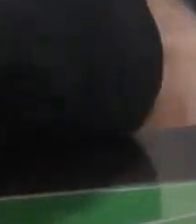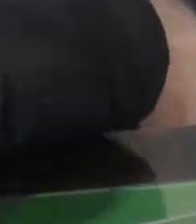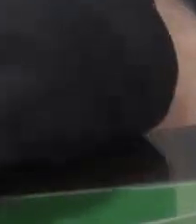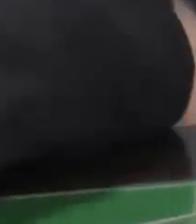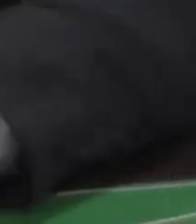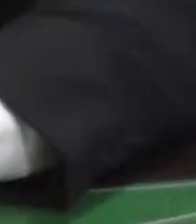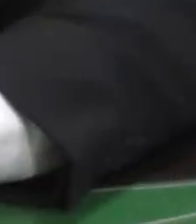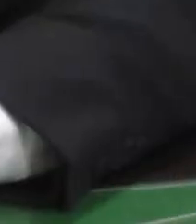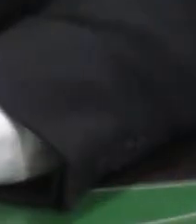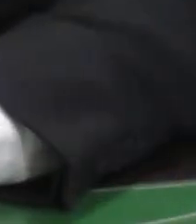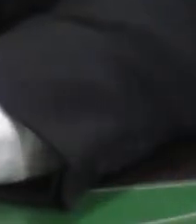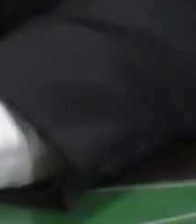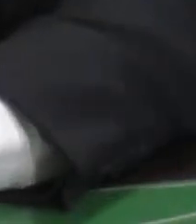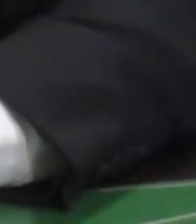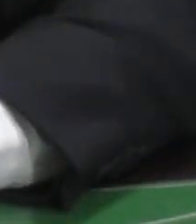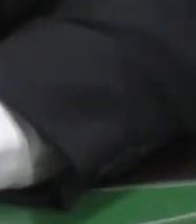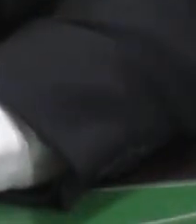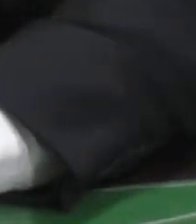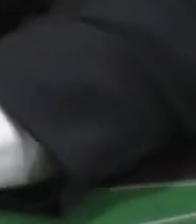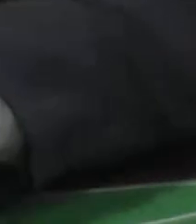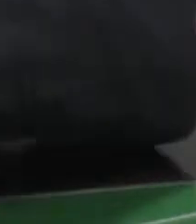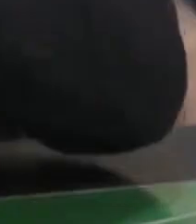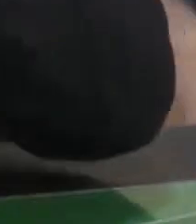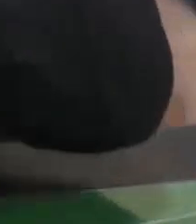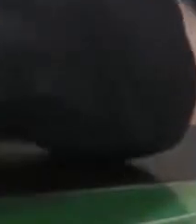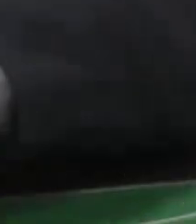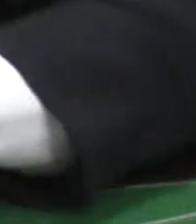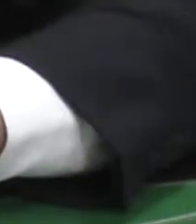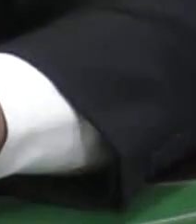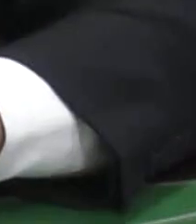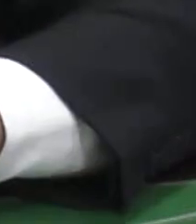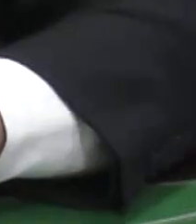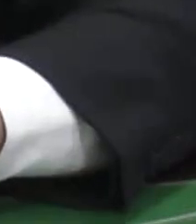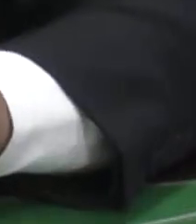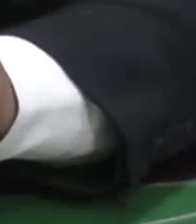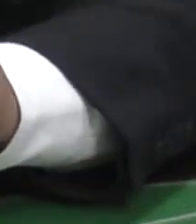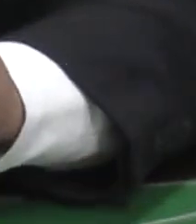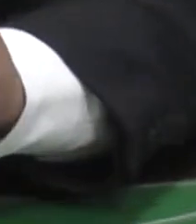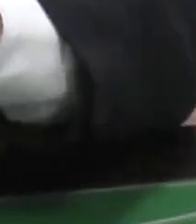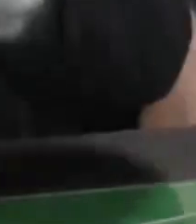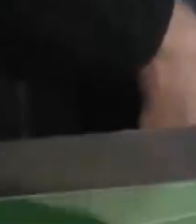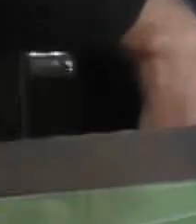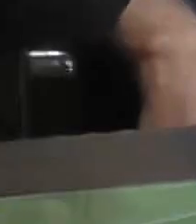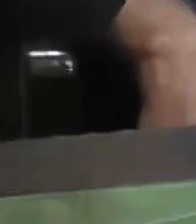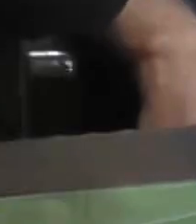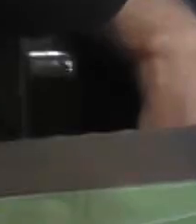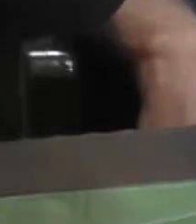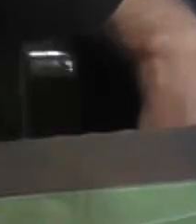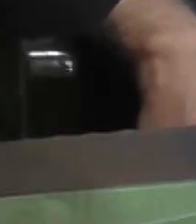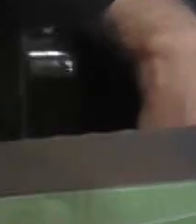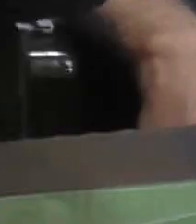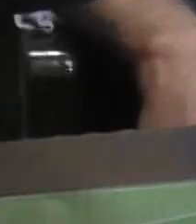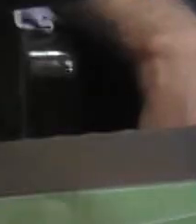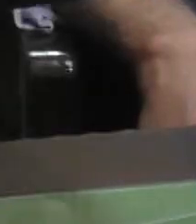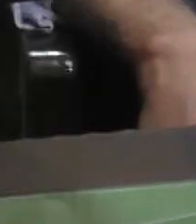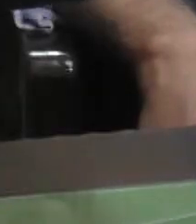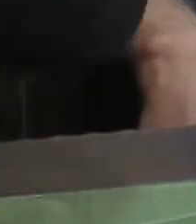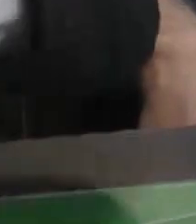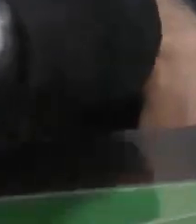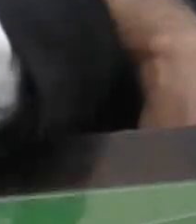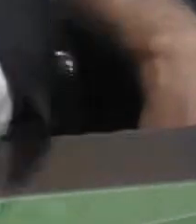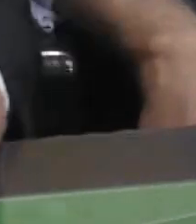que o presidente desta casa está mentindo, porque ele pronunciou isso em plenário. De duas, uma, ou o Lucas